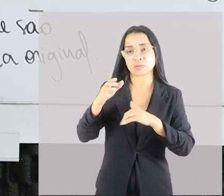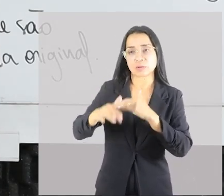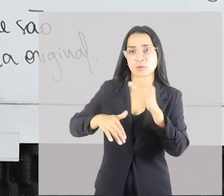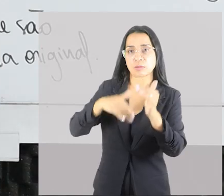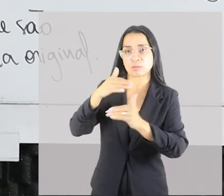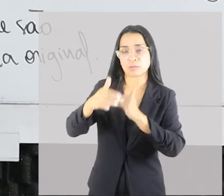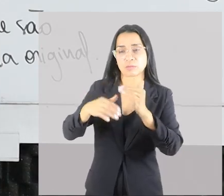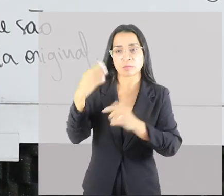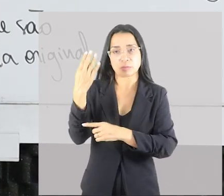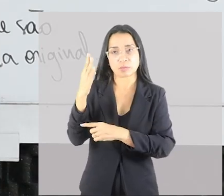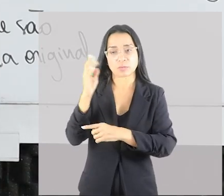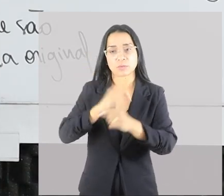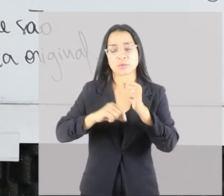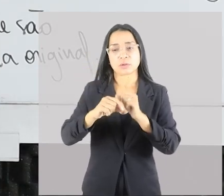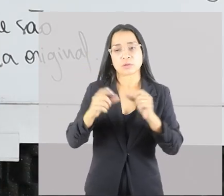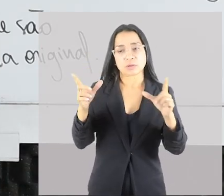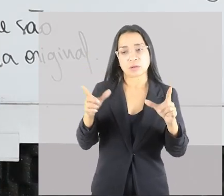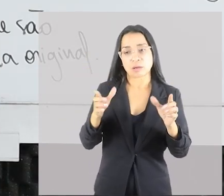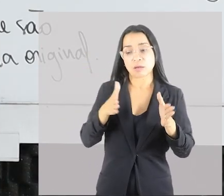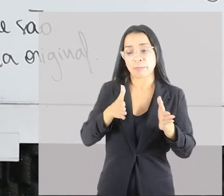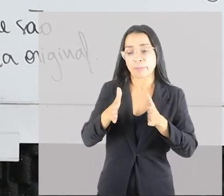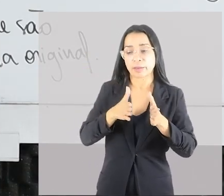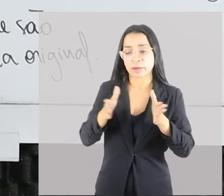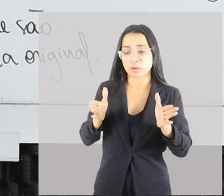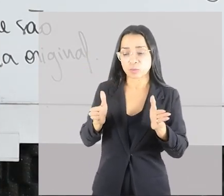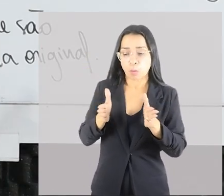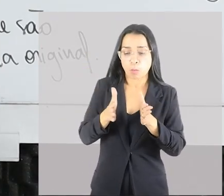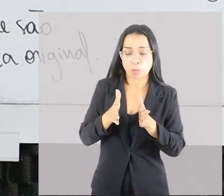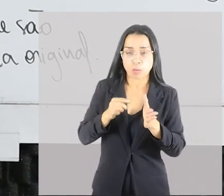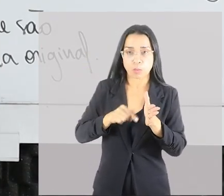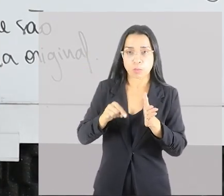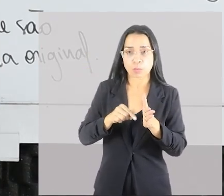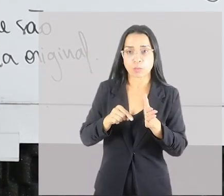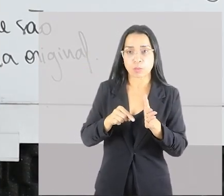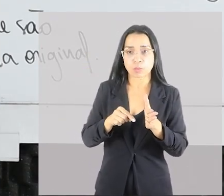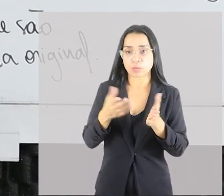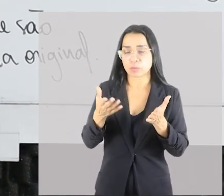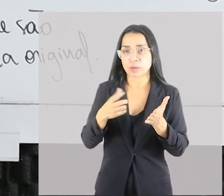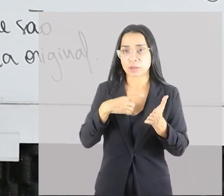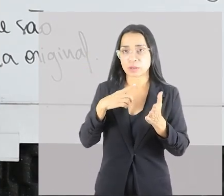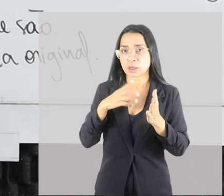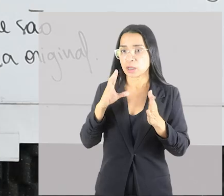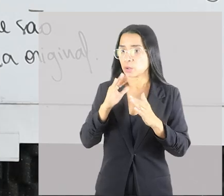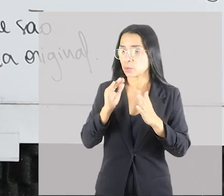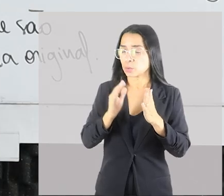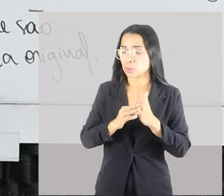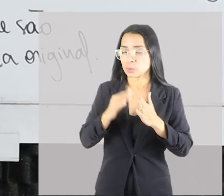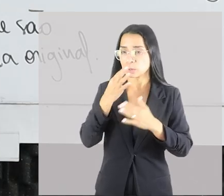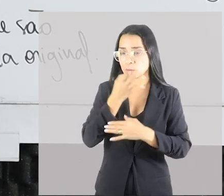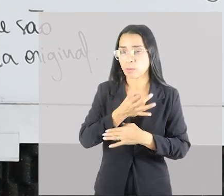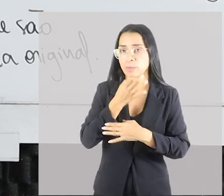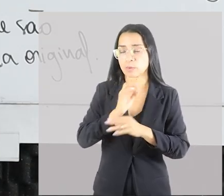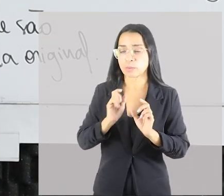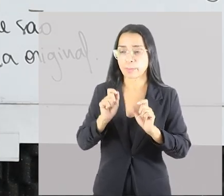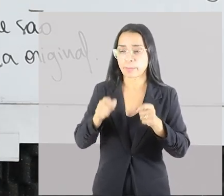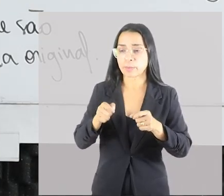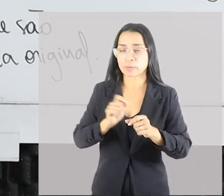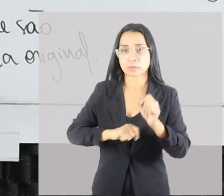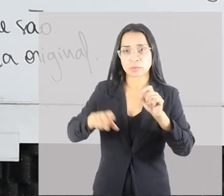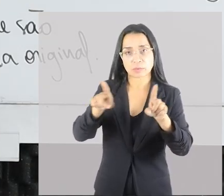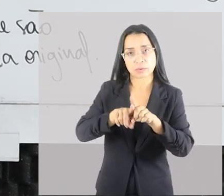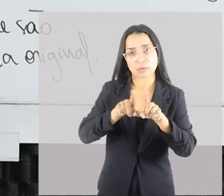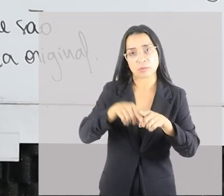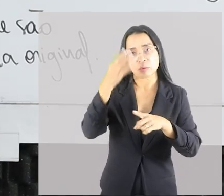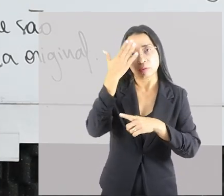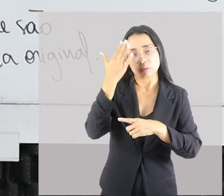evolutivo. Ainda é muito curto, né, esse tempo para a gente já tirar todas as conclusões possíveis, mas a gente também entende que